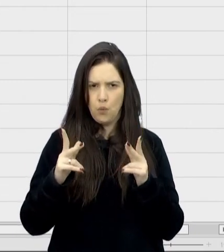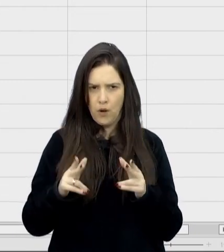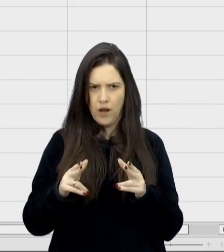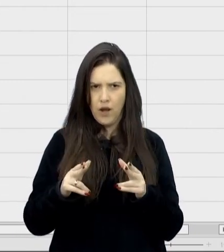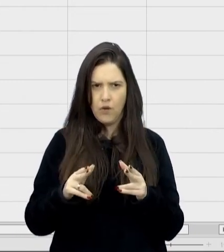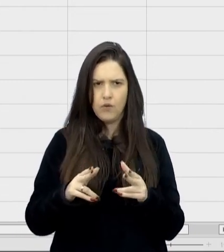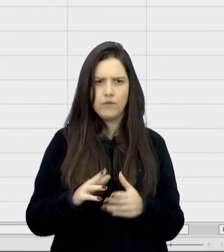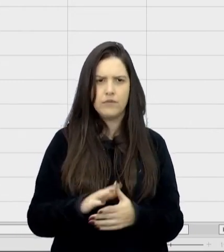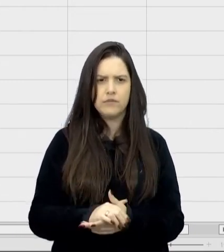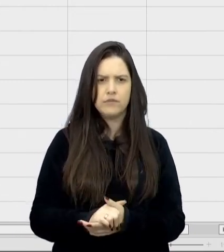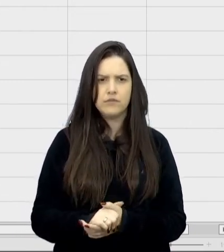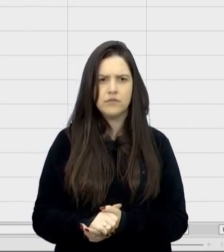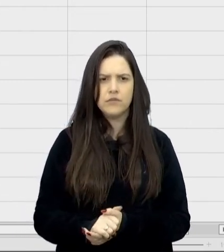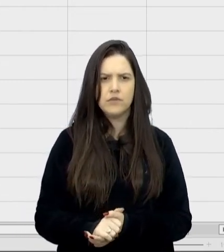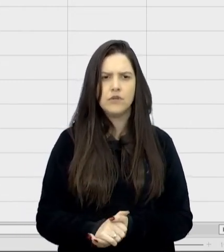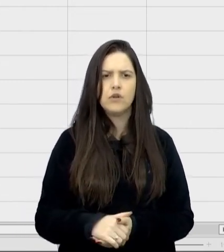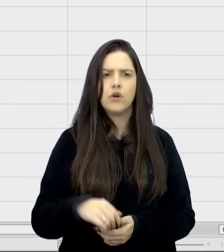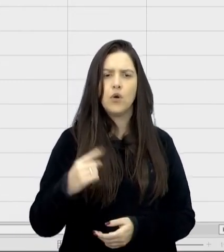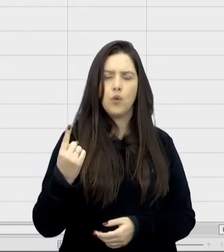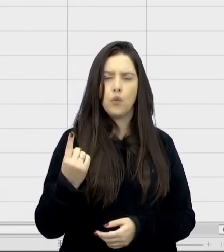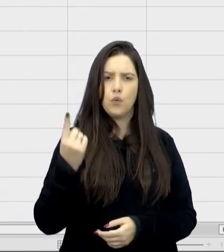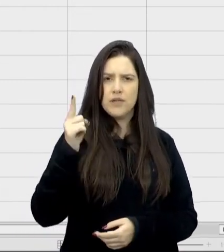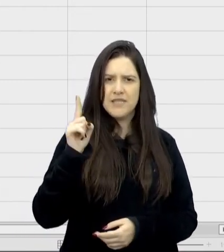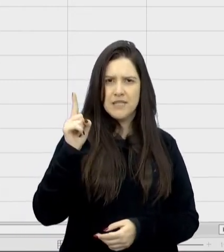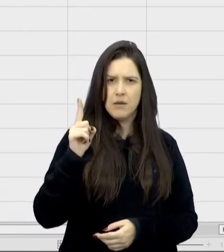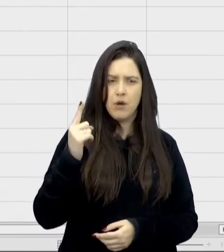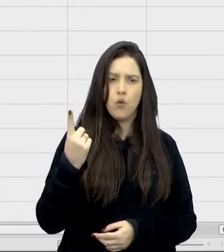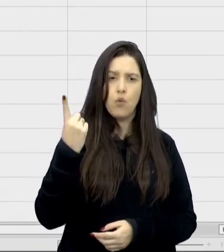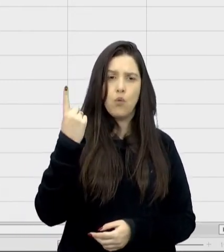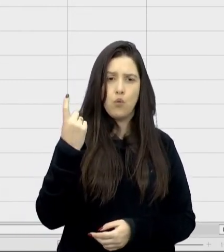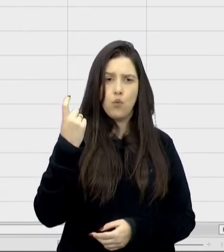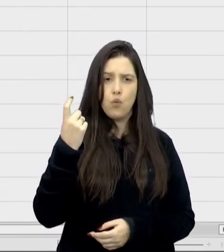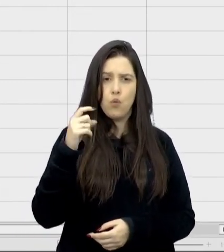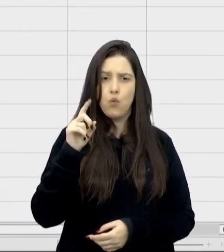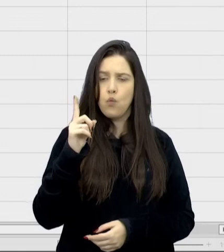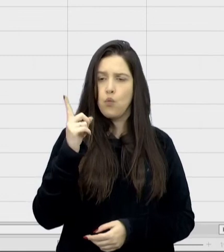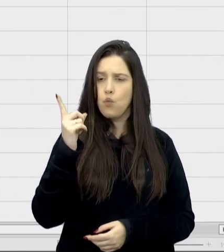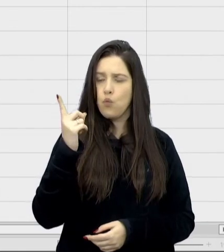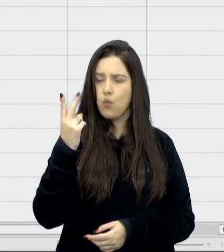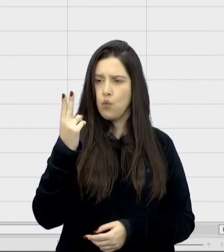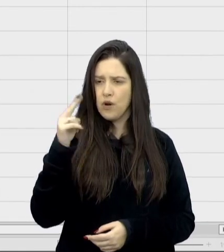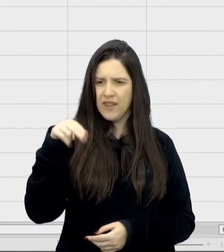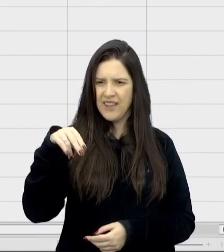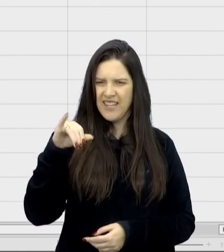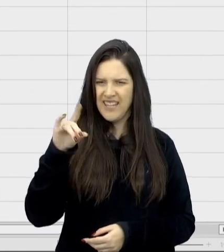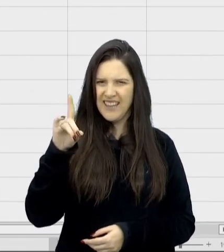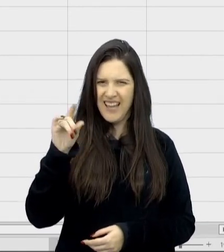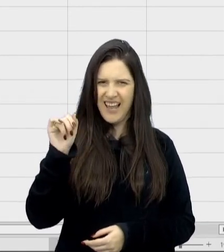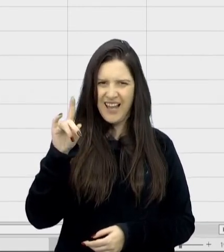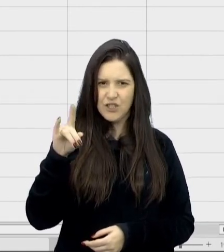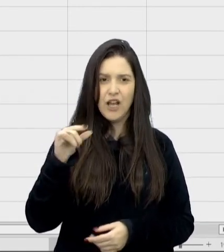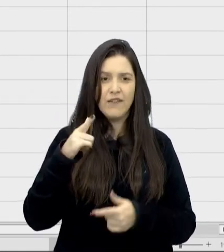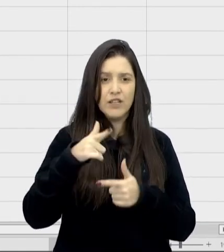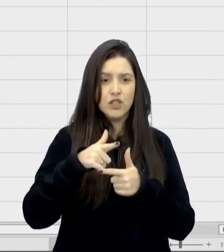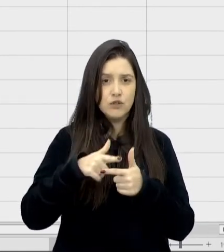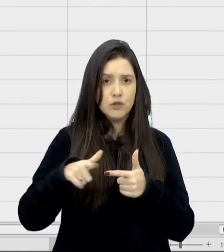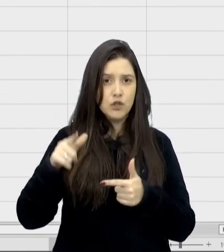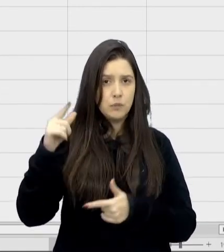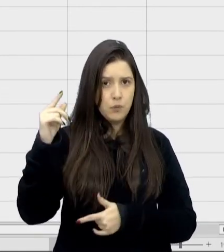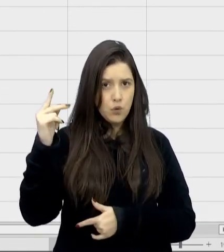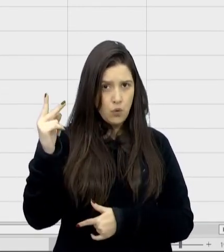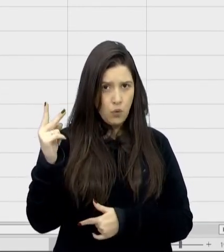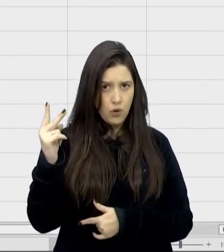seleciona a unidade de cima, que é o 1, e aí divide por 2, que está caindo pela metade. Olha lá.